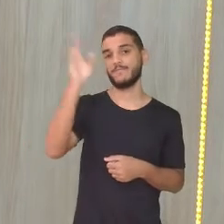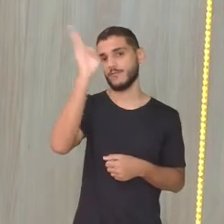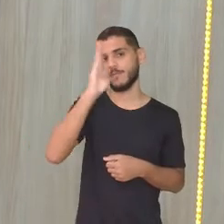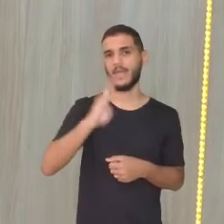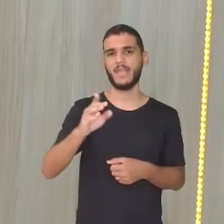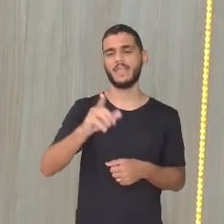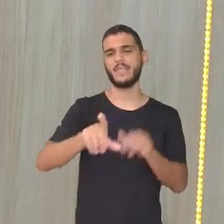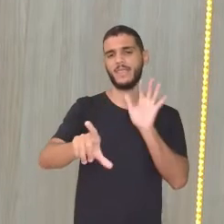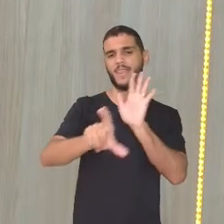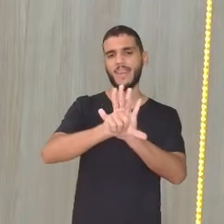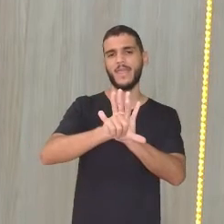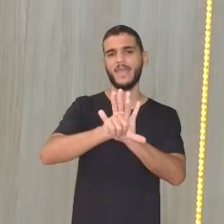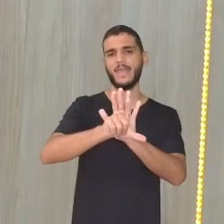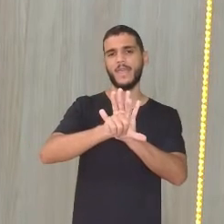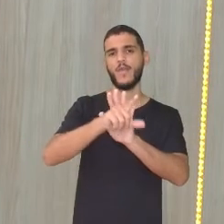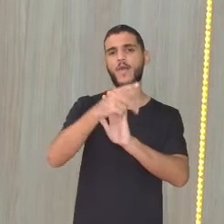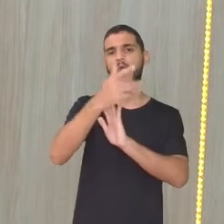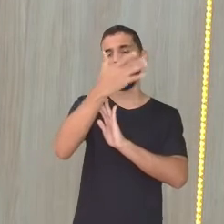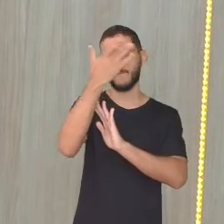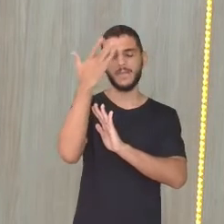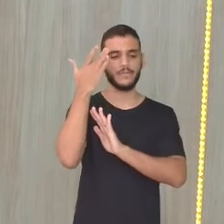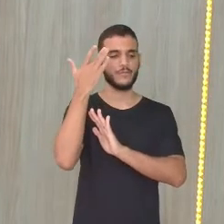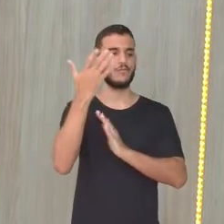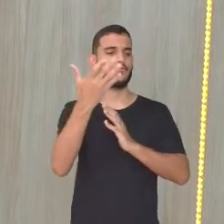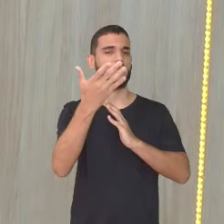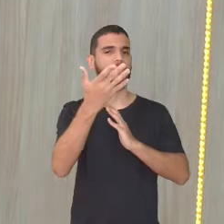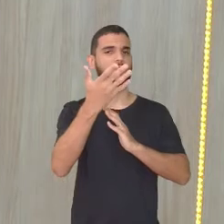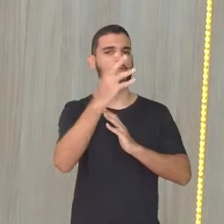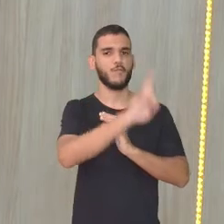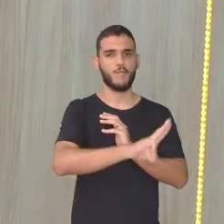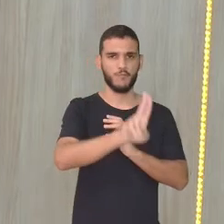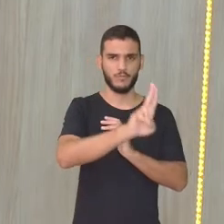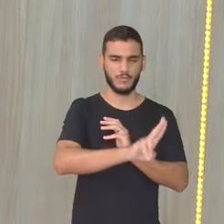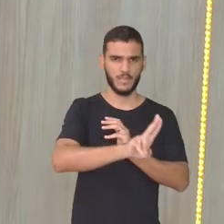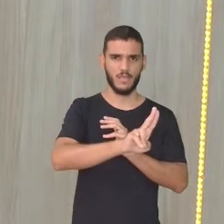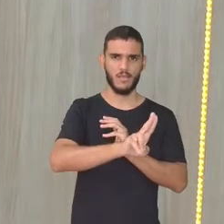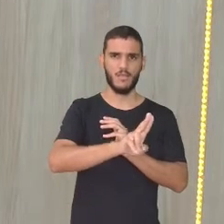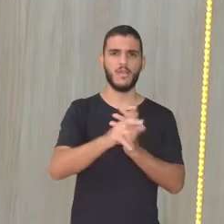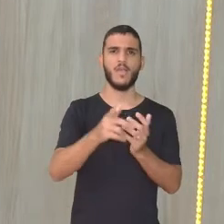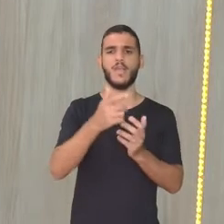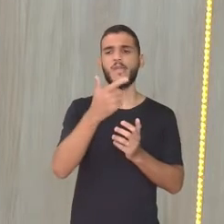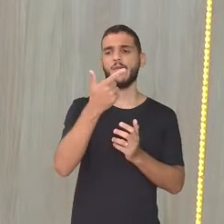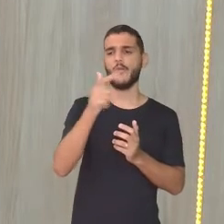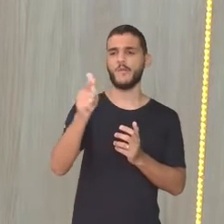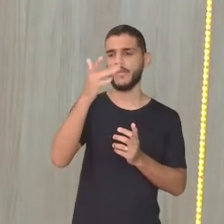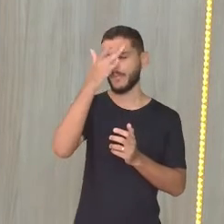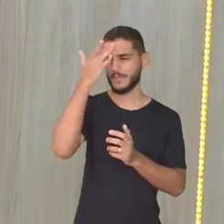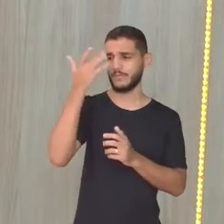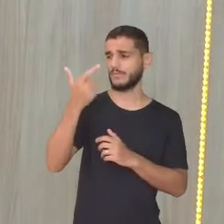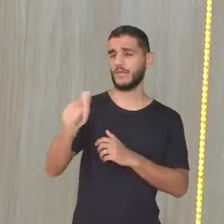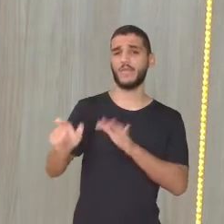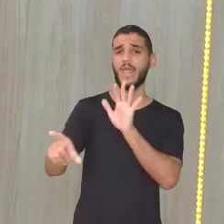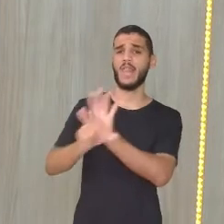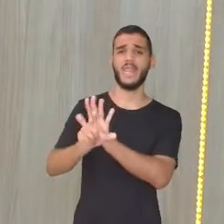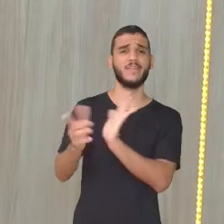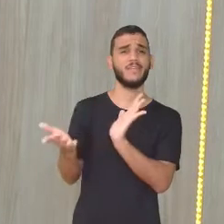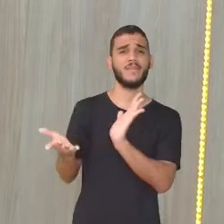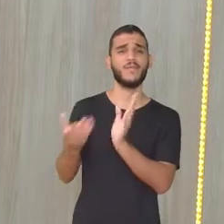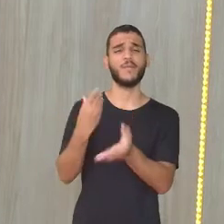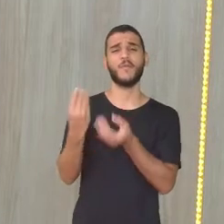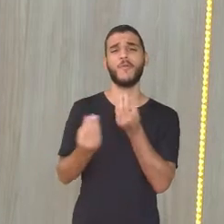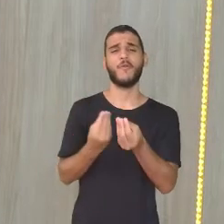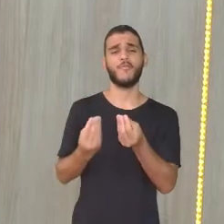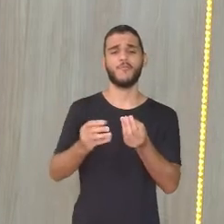Então a gente tem as faixas da sociedade que conseguem, são mais abastadas, conseguem ter certas